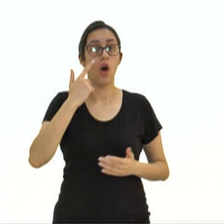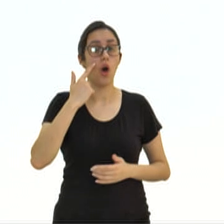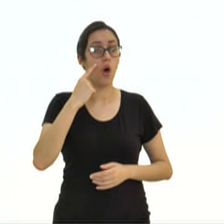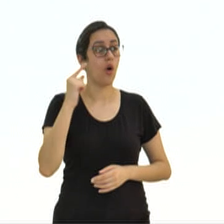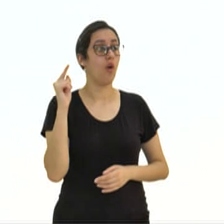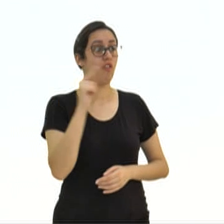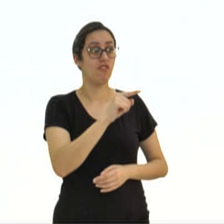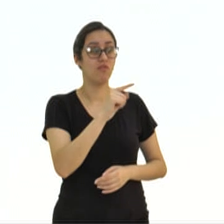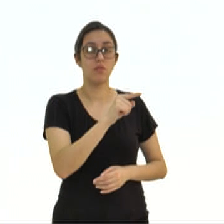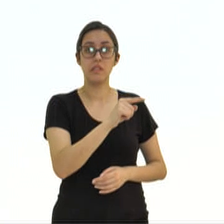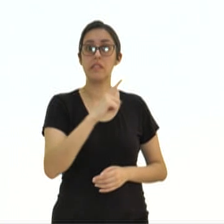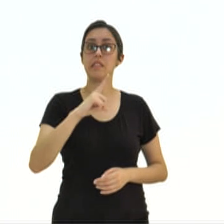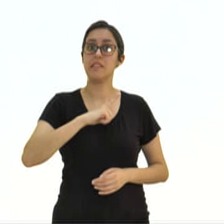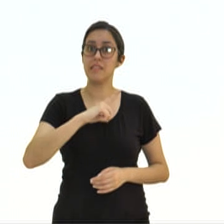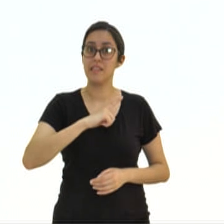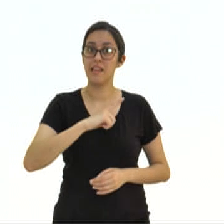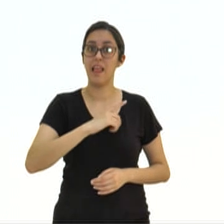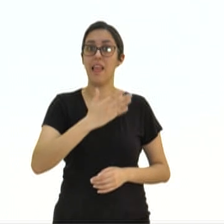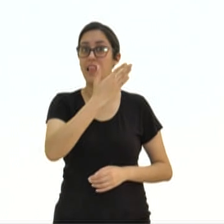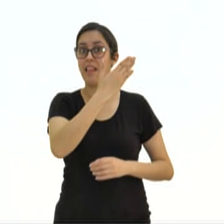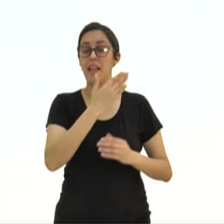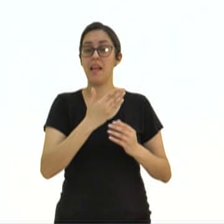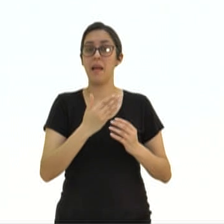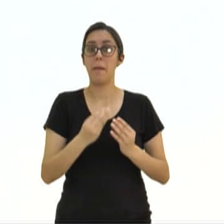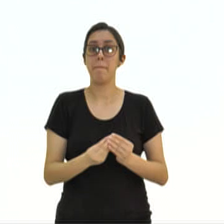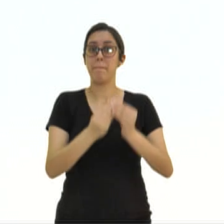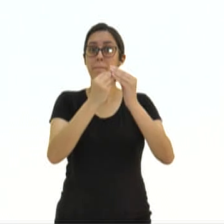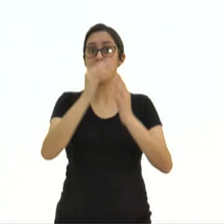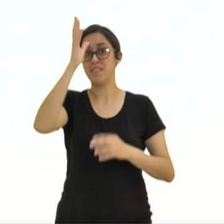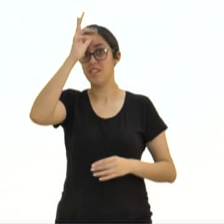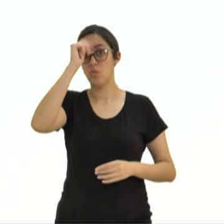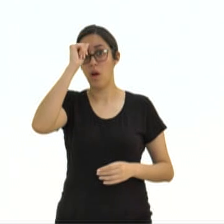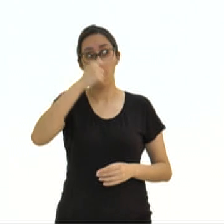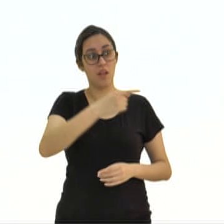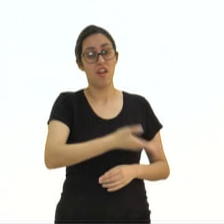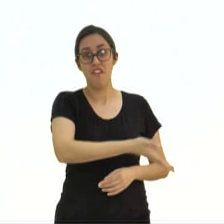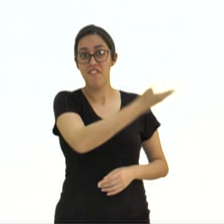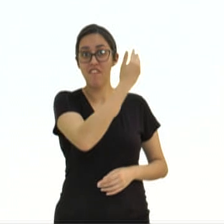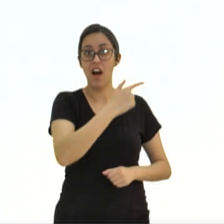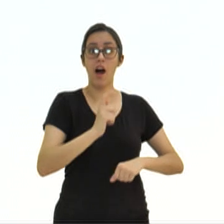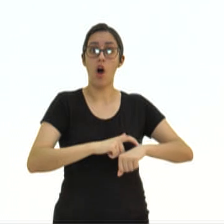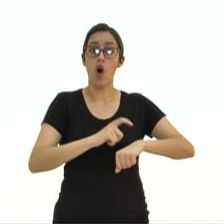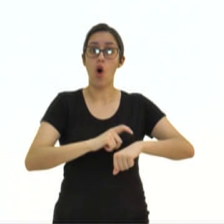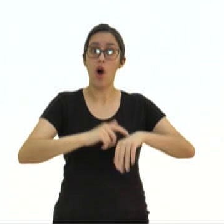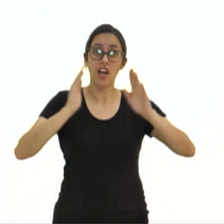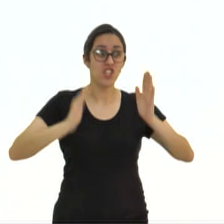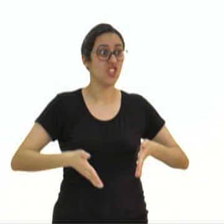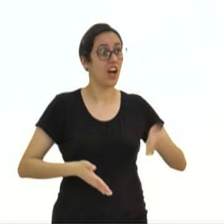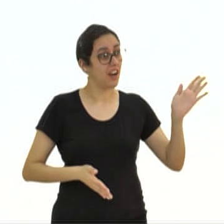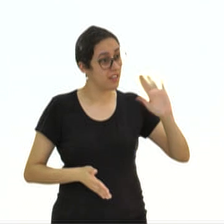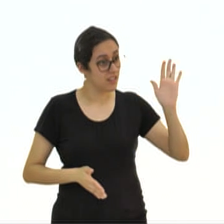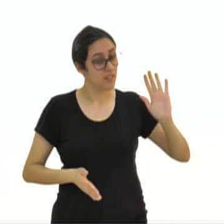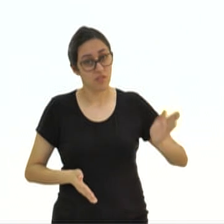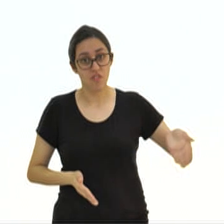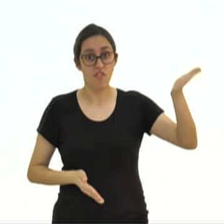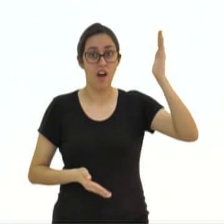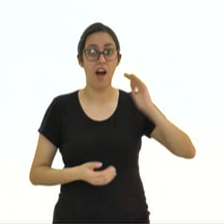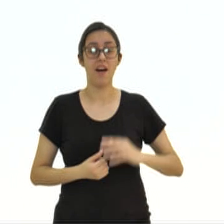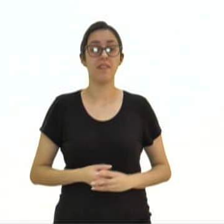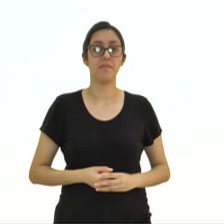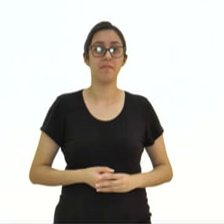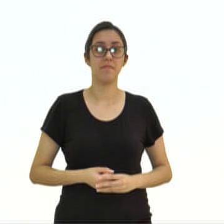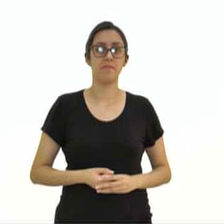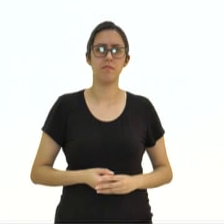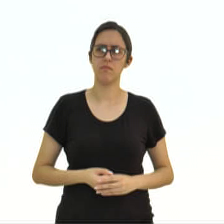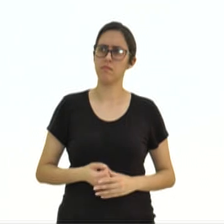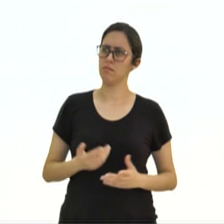de ir acordado e ele que vem acordar você? Vá, que hão de ser horas. Adeus. Já